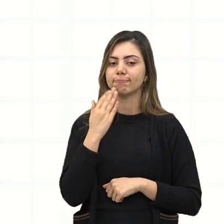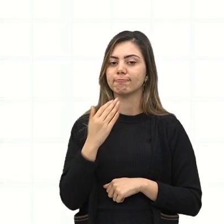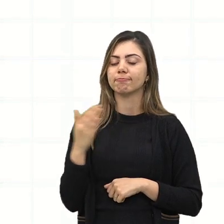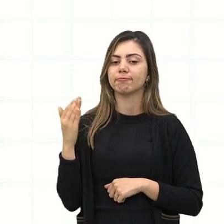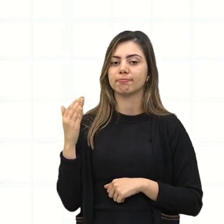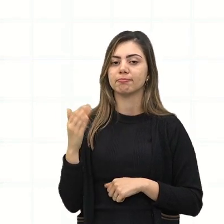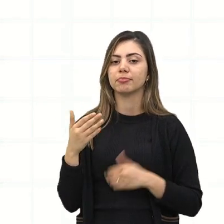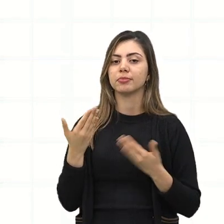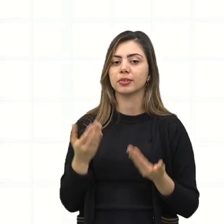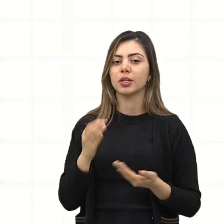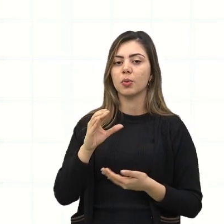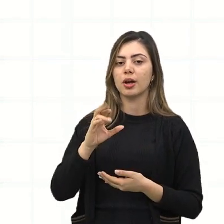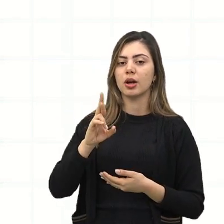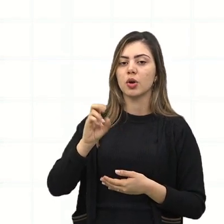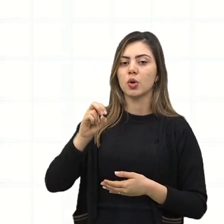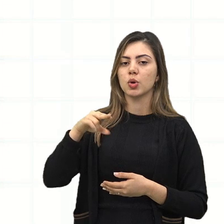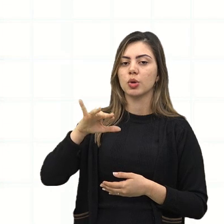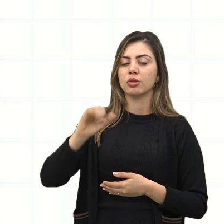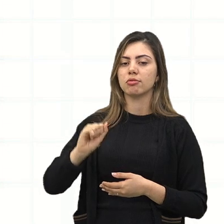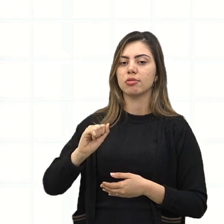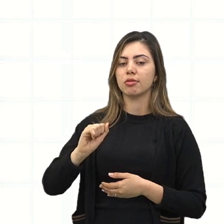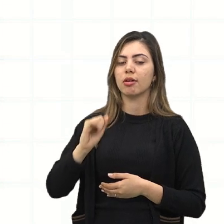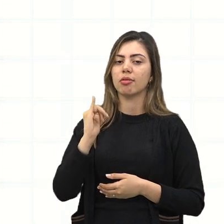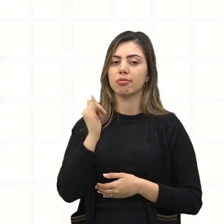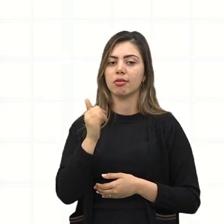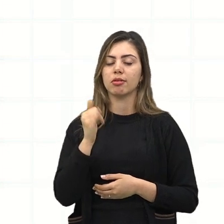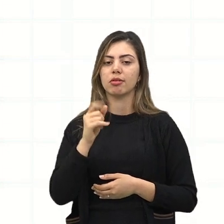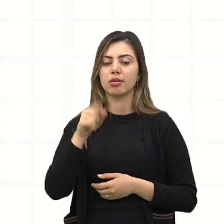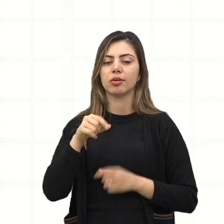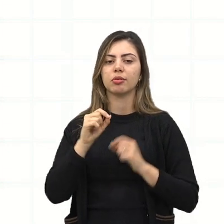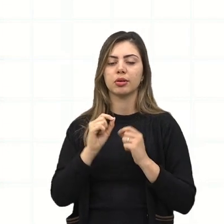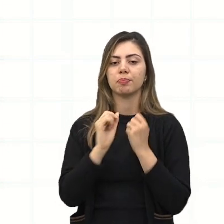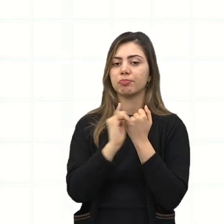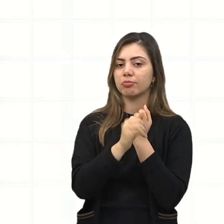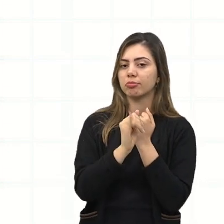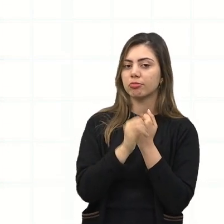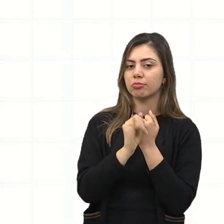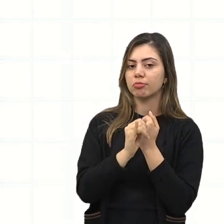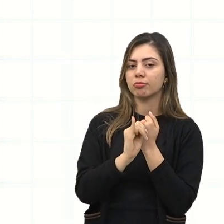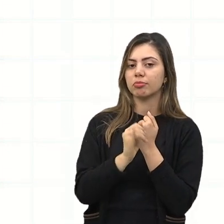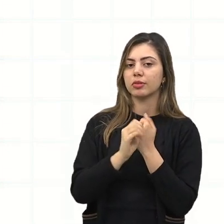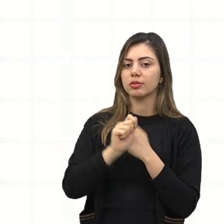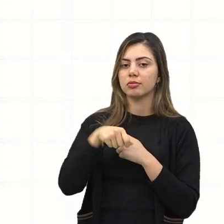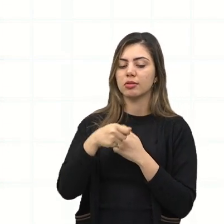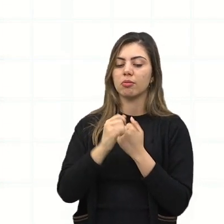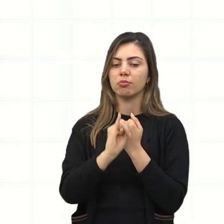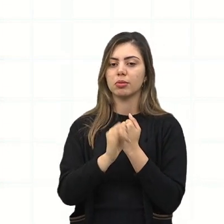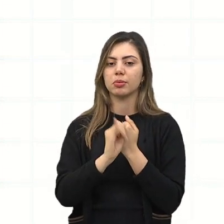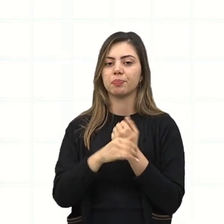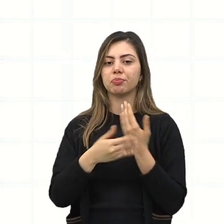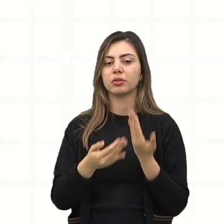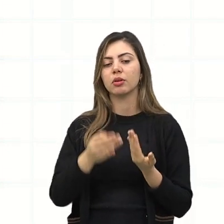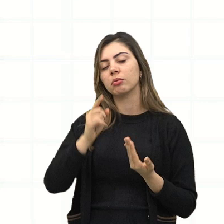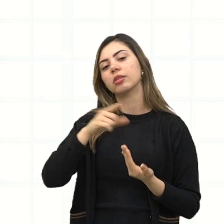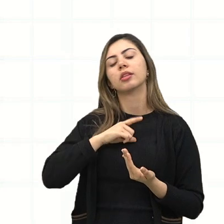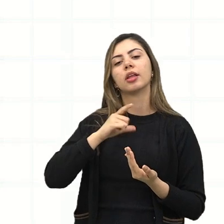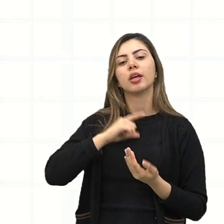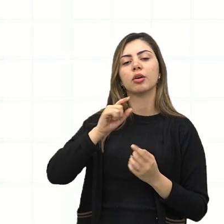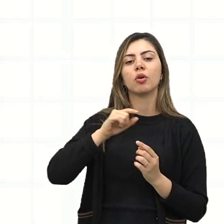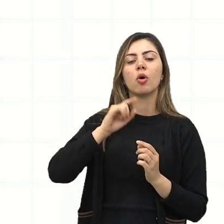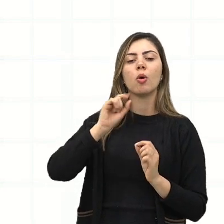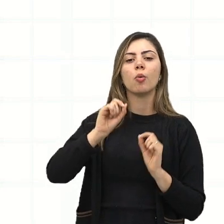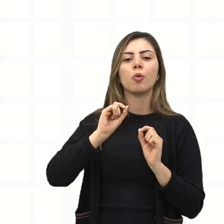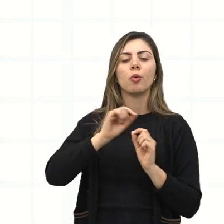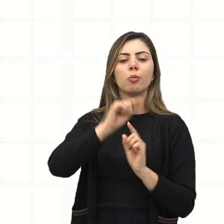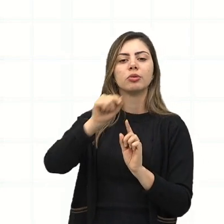é um estilo de escrita focado principalmente, como eu falei, olha lá, em relatar os eventos do dia a